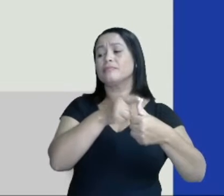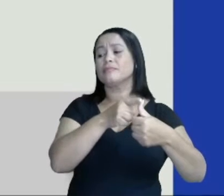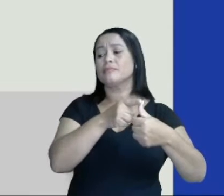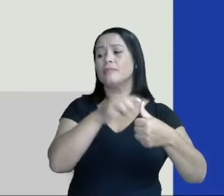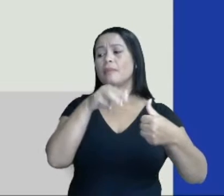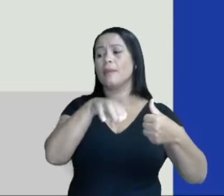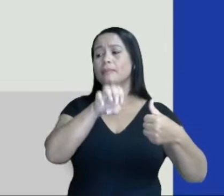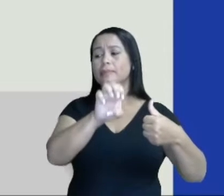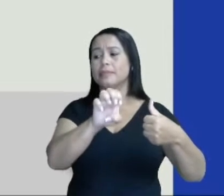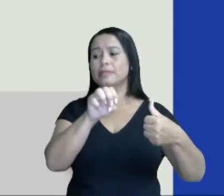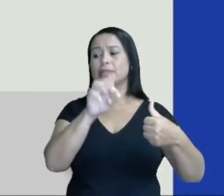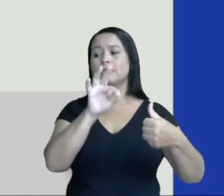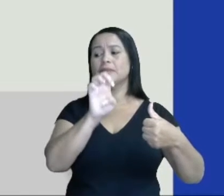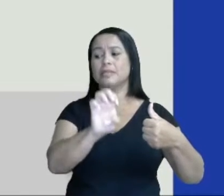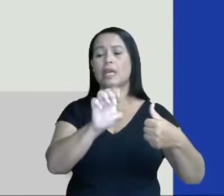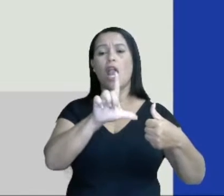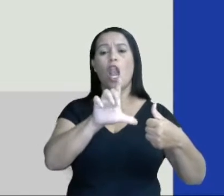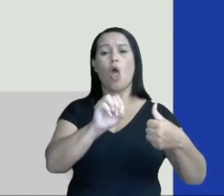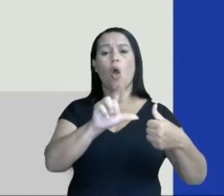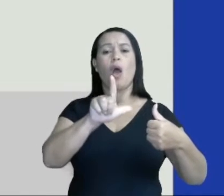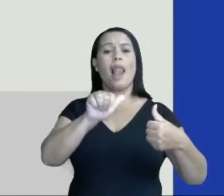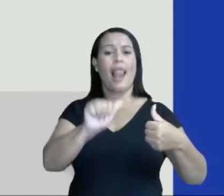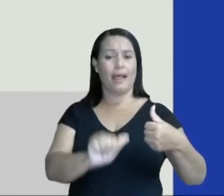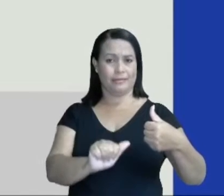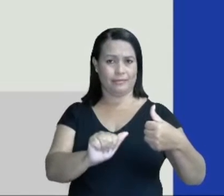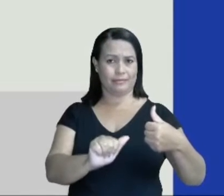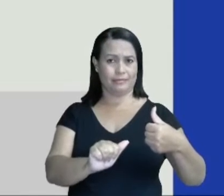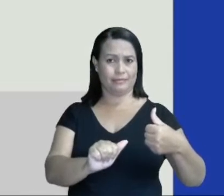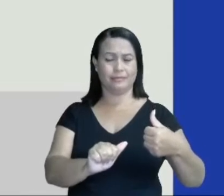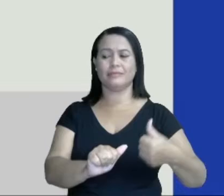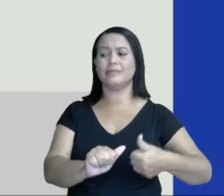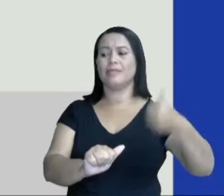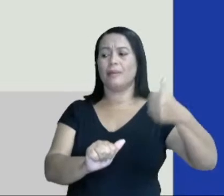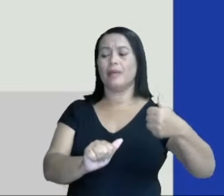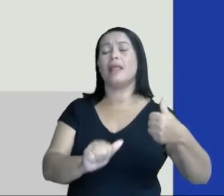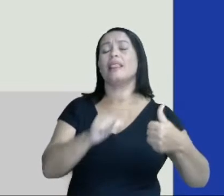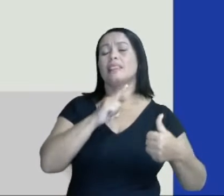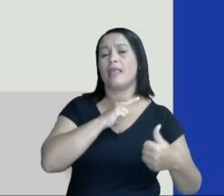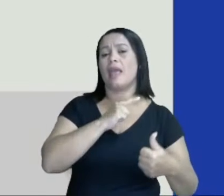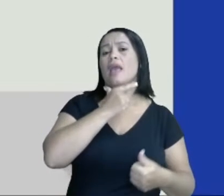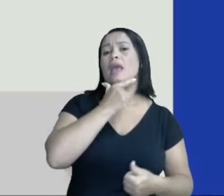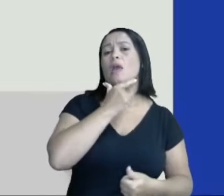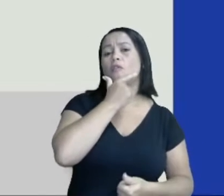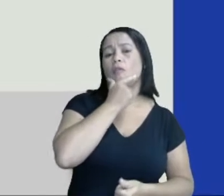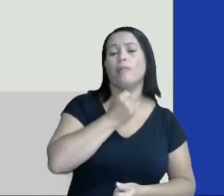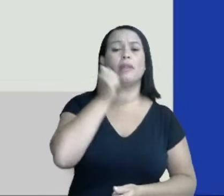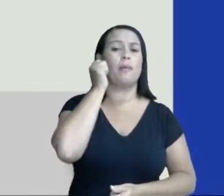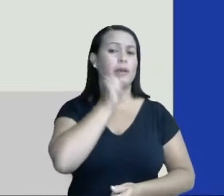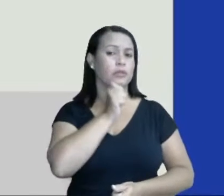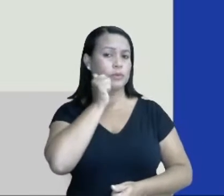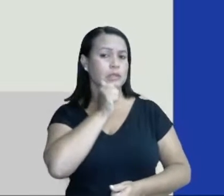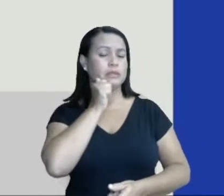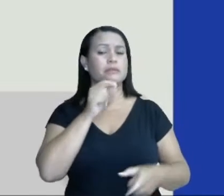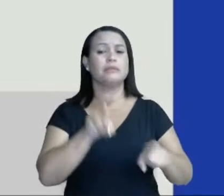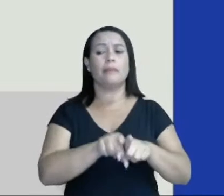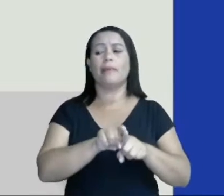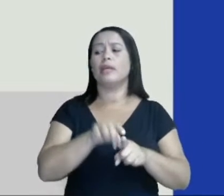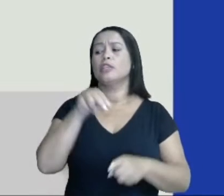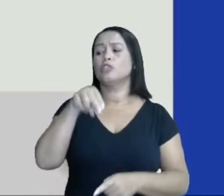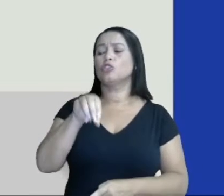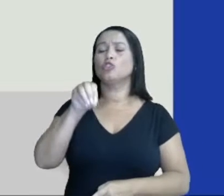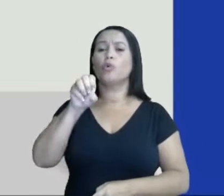me, te, lo e lá, que aí a gente tem feminino e masculino,